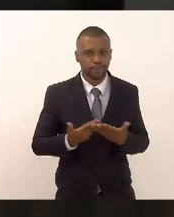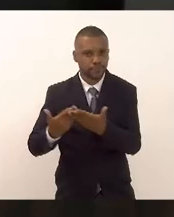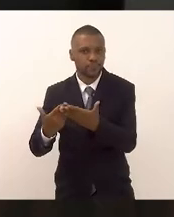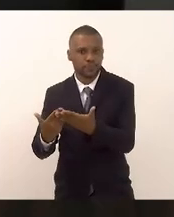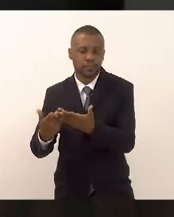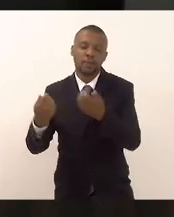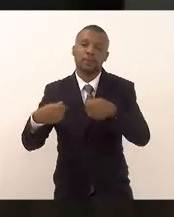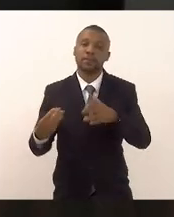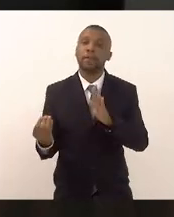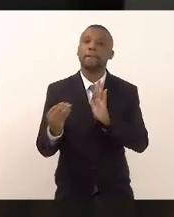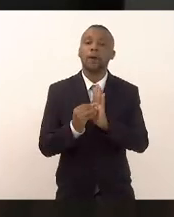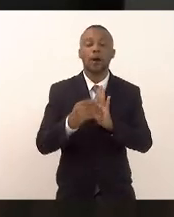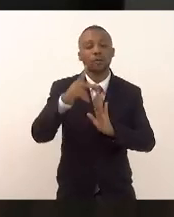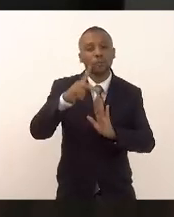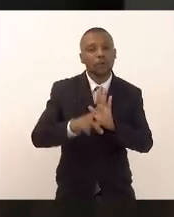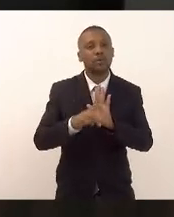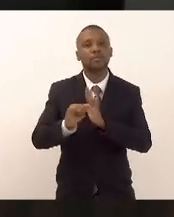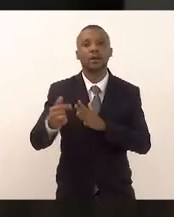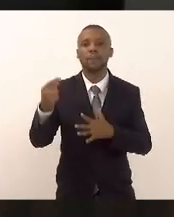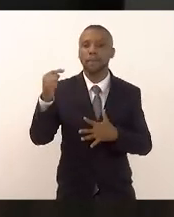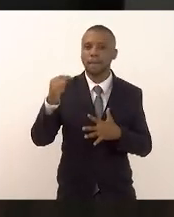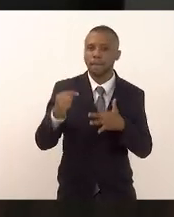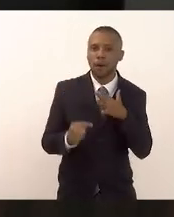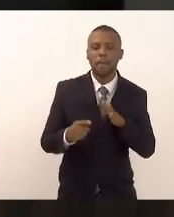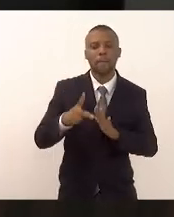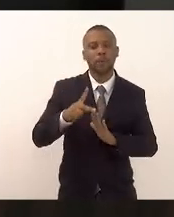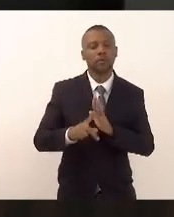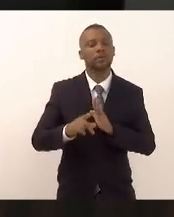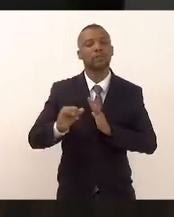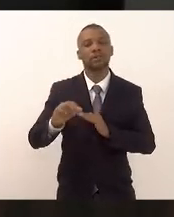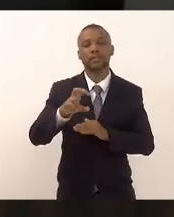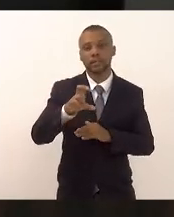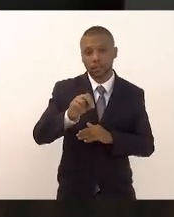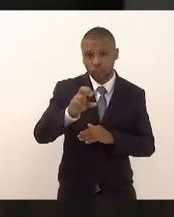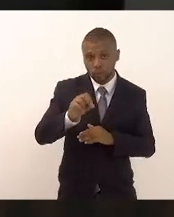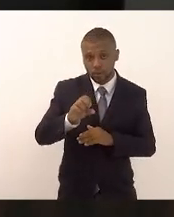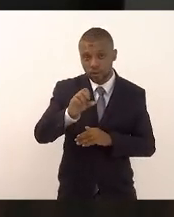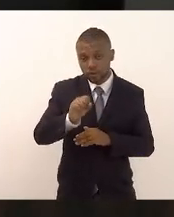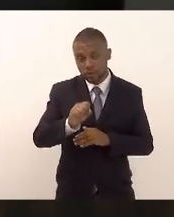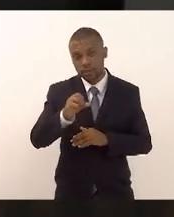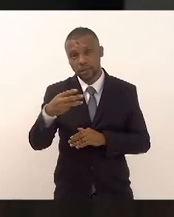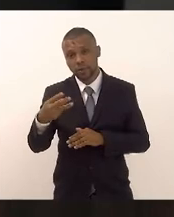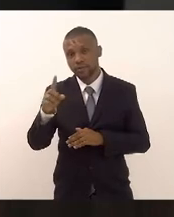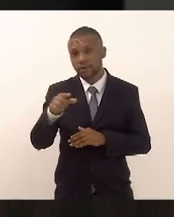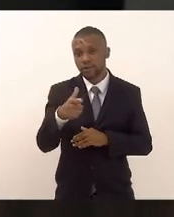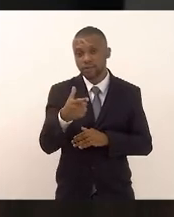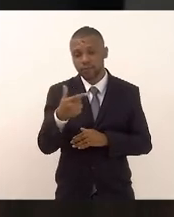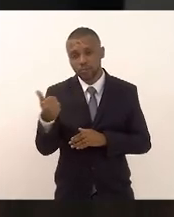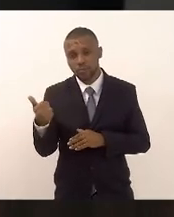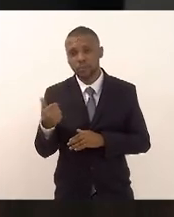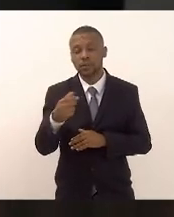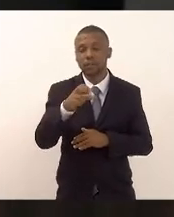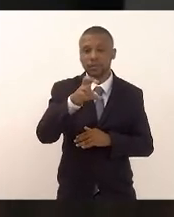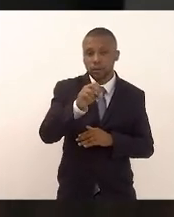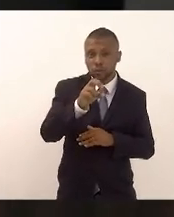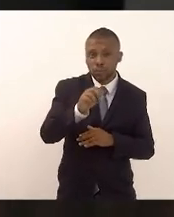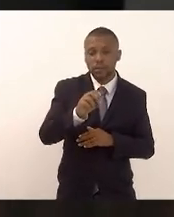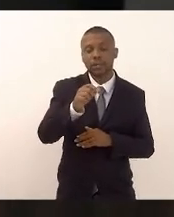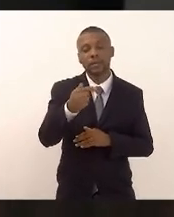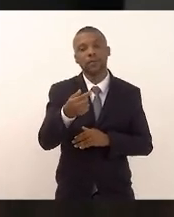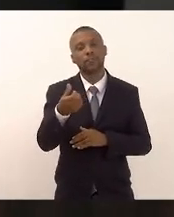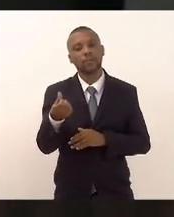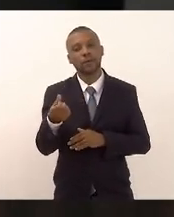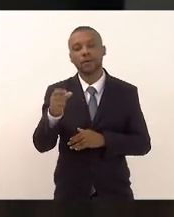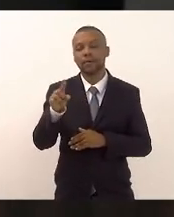ordem do dia dos seguintes projetos. Projeto de lei 5083 de 21, 5076 de 21. Deputada